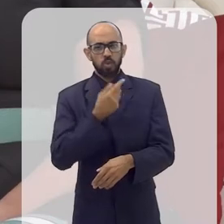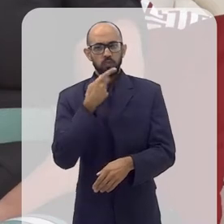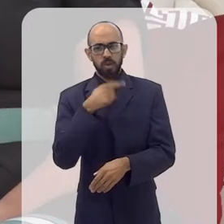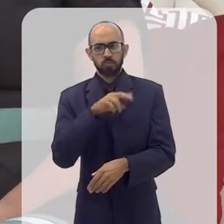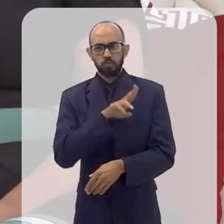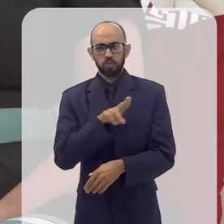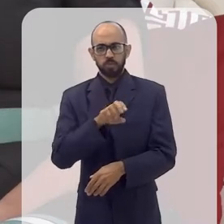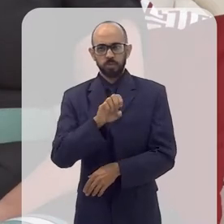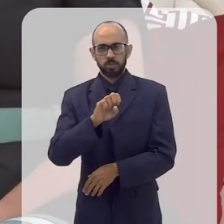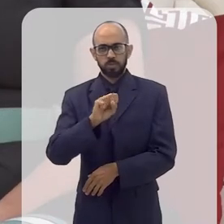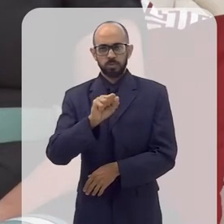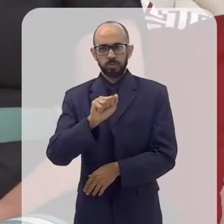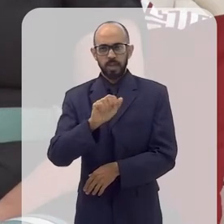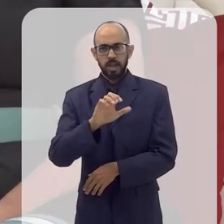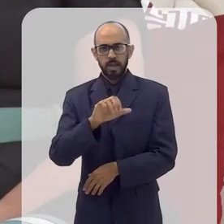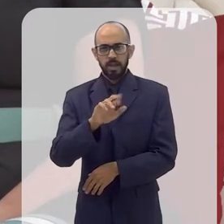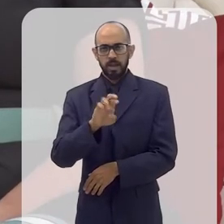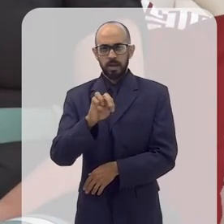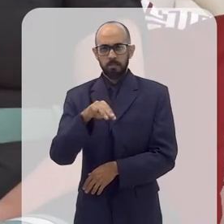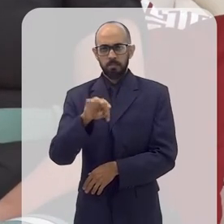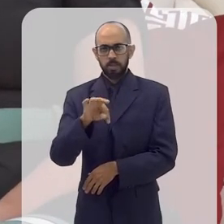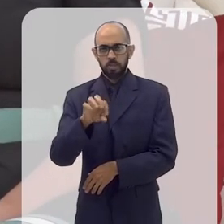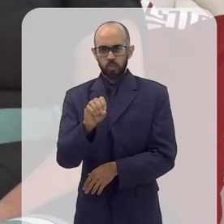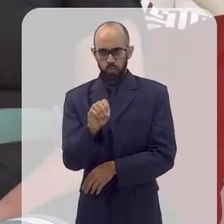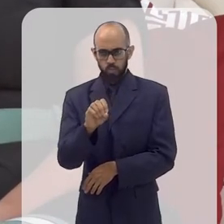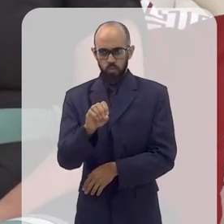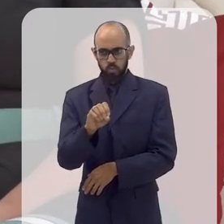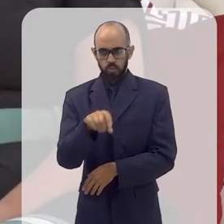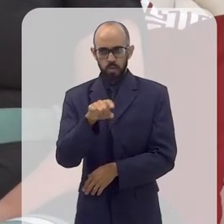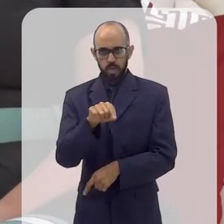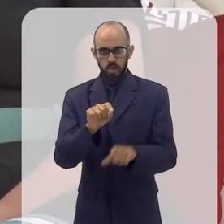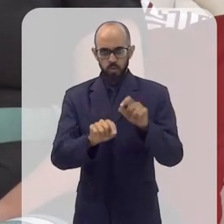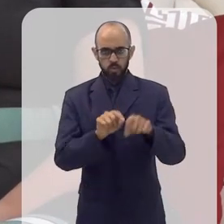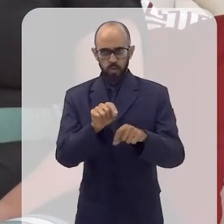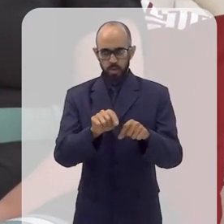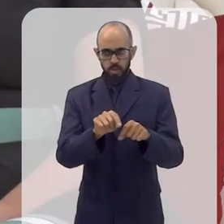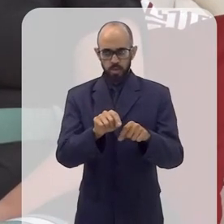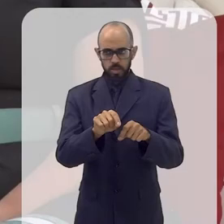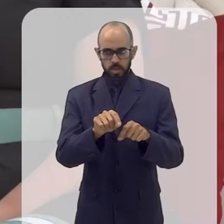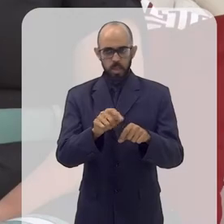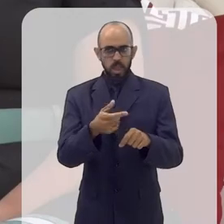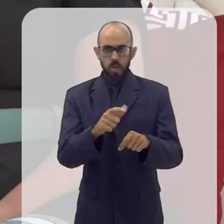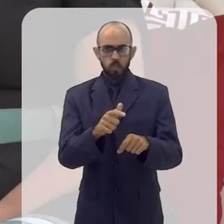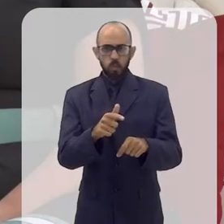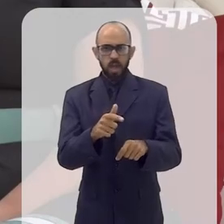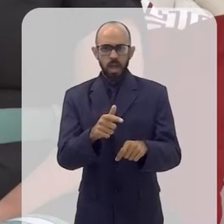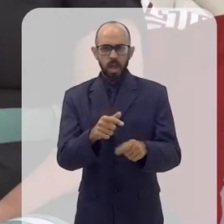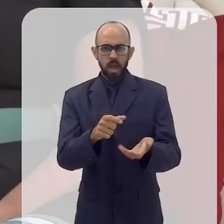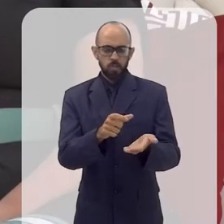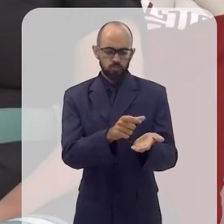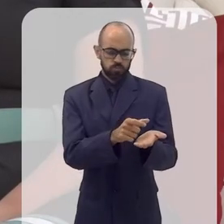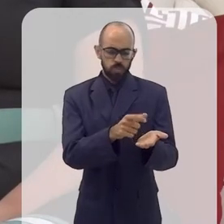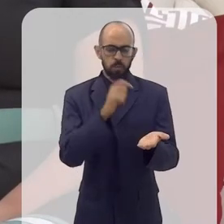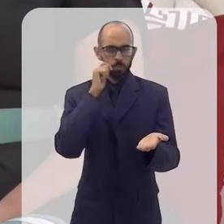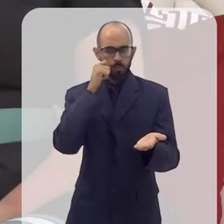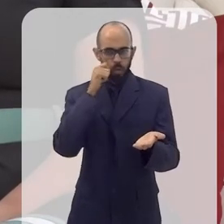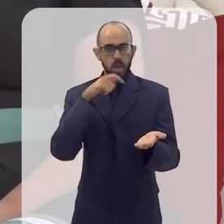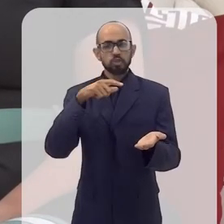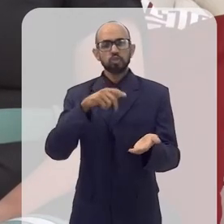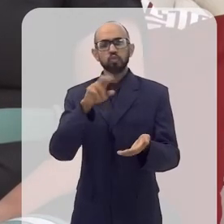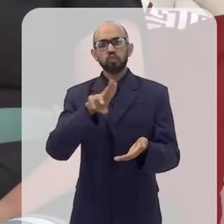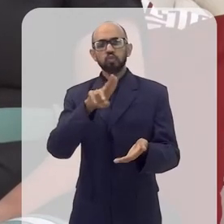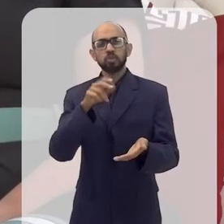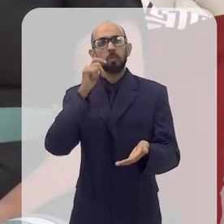sacramento. Perfeito. Né? Sacramento, nós, ao invés de uma hóstia, nós utilizamos o